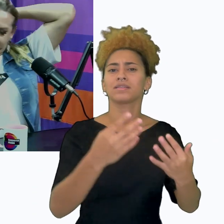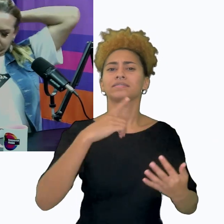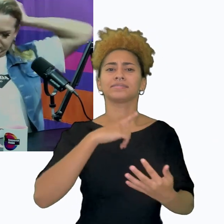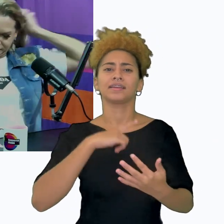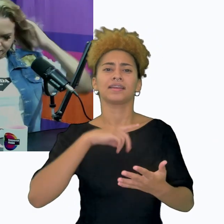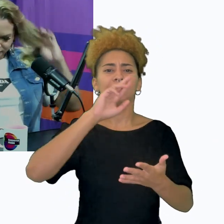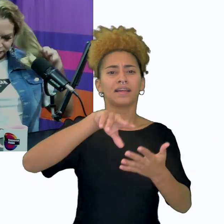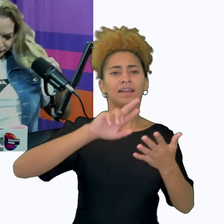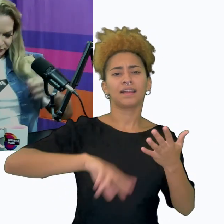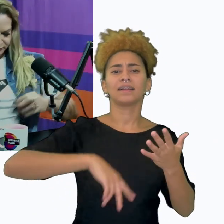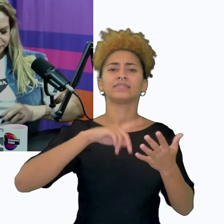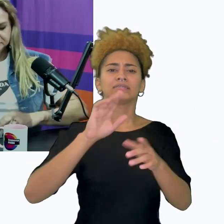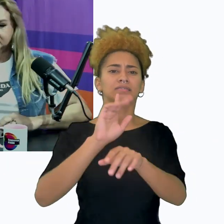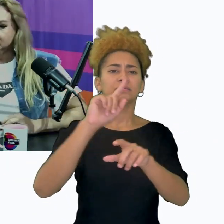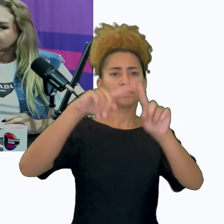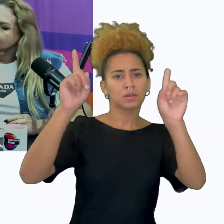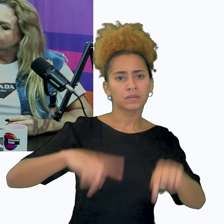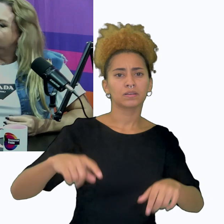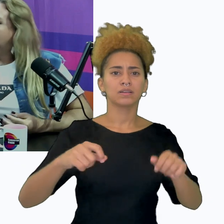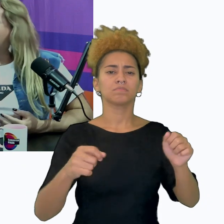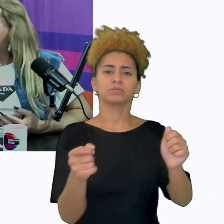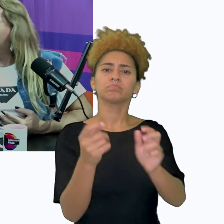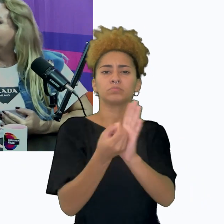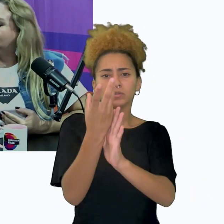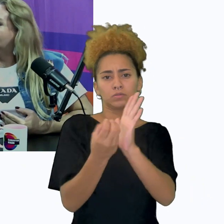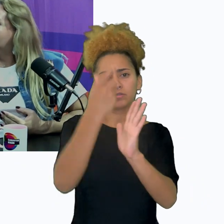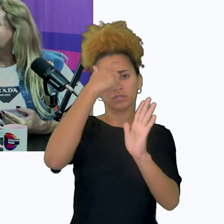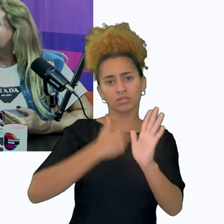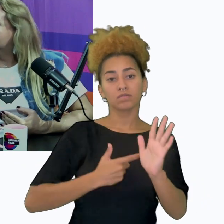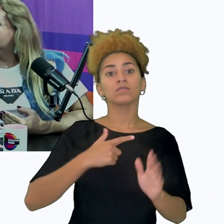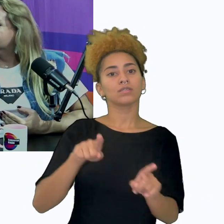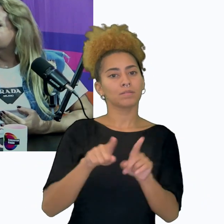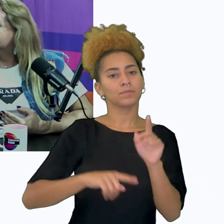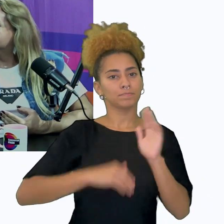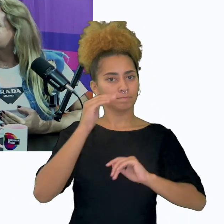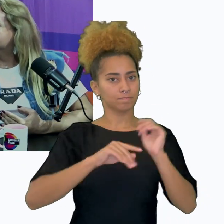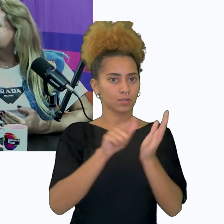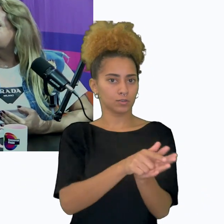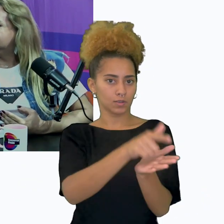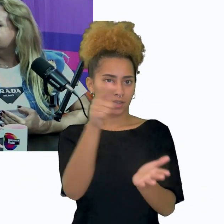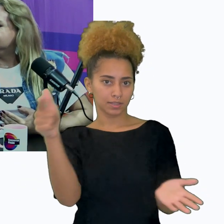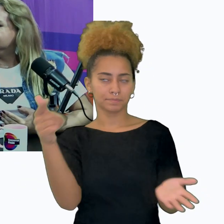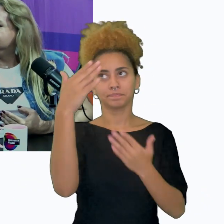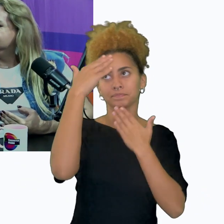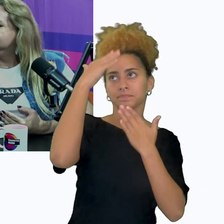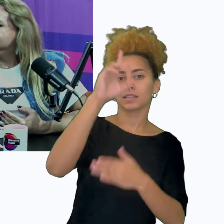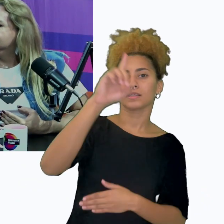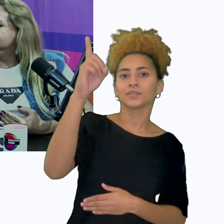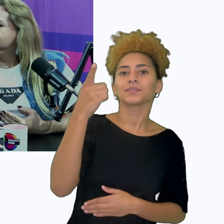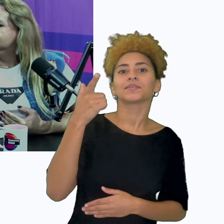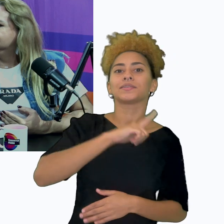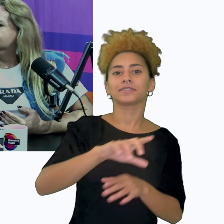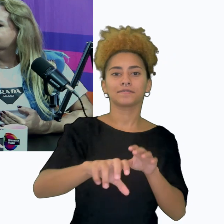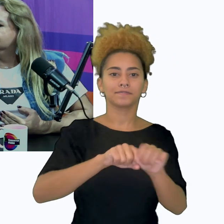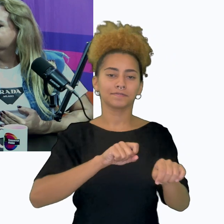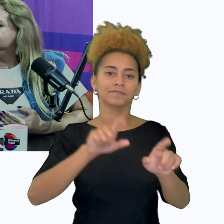no Manias de Você, no Seu Não Sexy, nos programas que eu fiz por aí como produtora. Sou jornalista, né, também, graças a Deus,